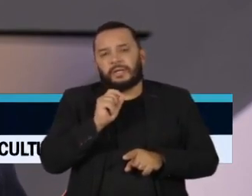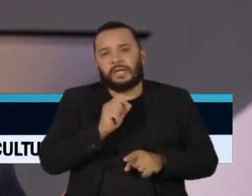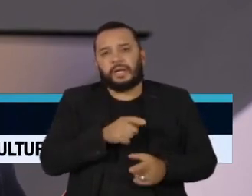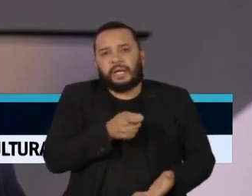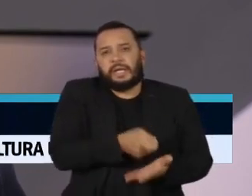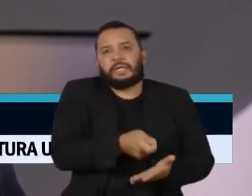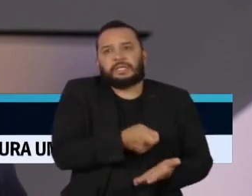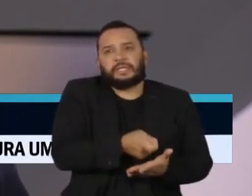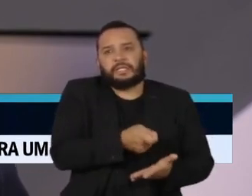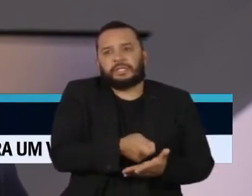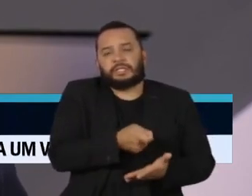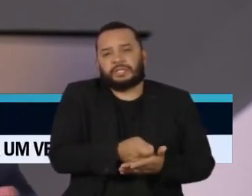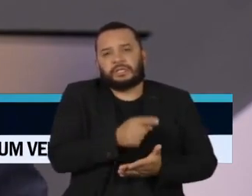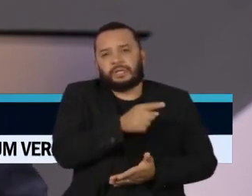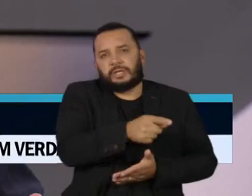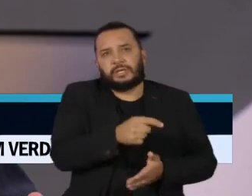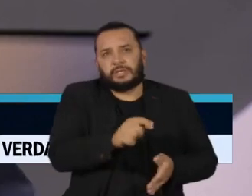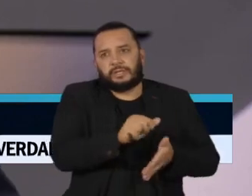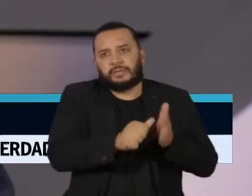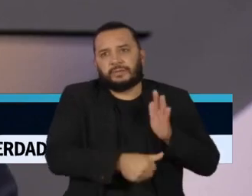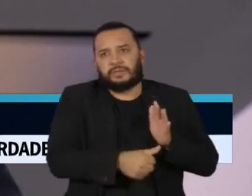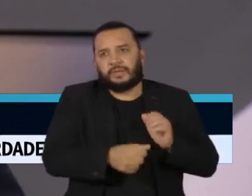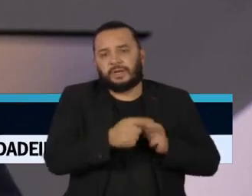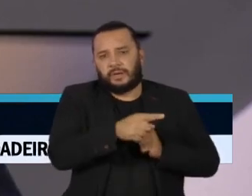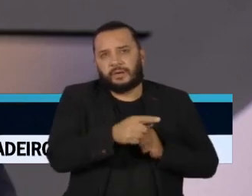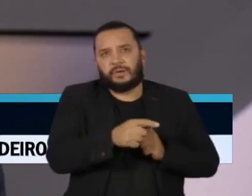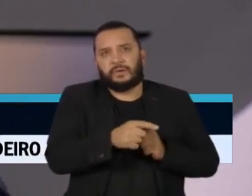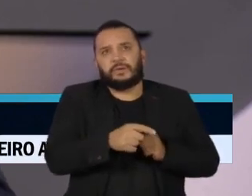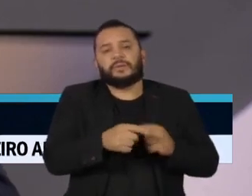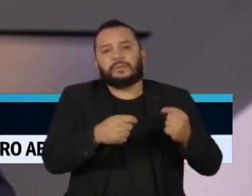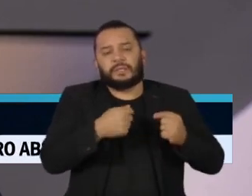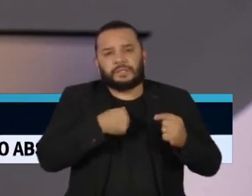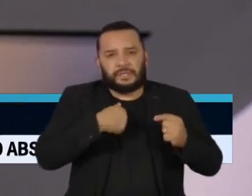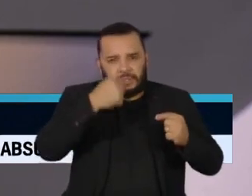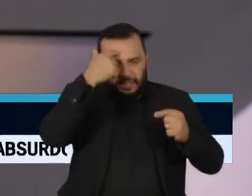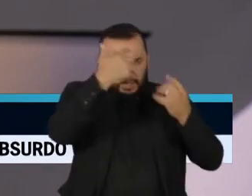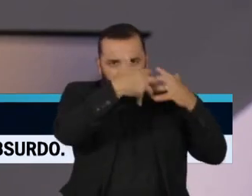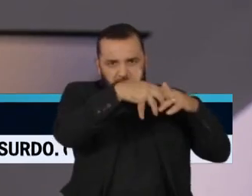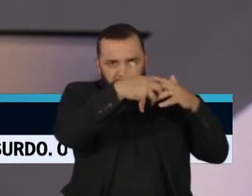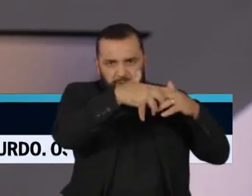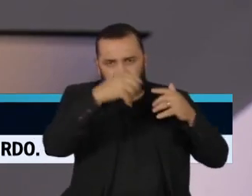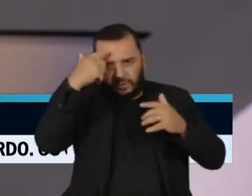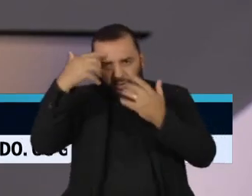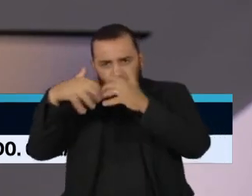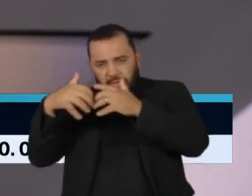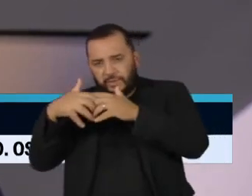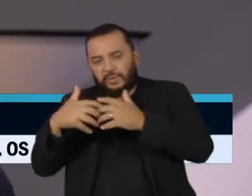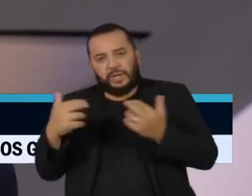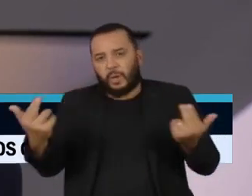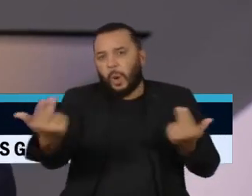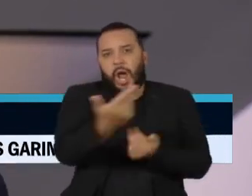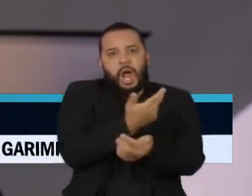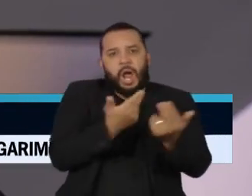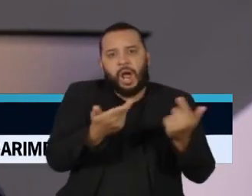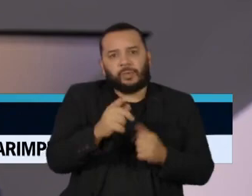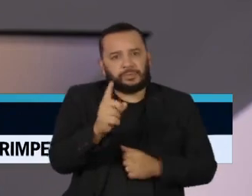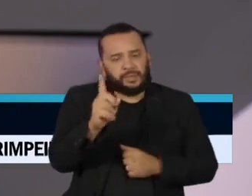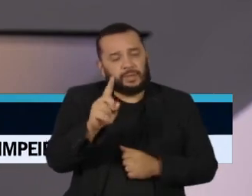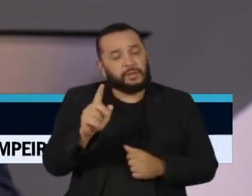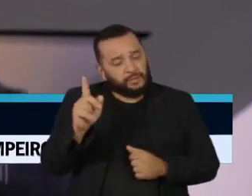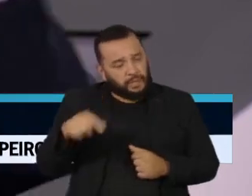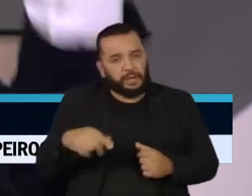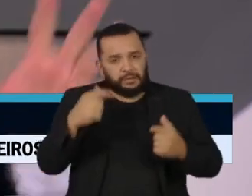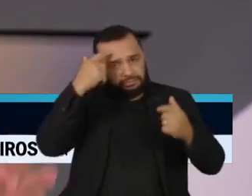exigência de que elas poderiam ir para o ritmo cognitivo de outras crianças, entende? Eu acho que isso é uma